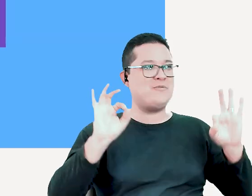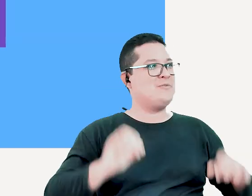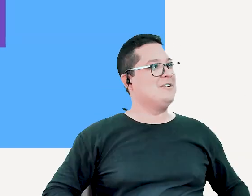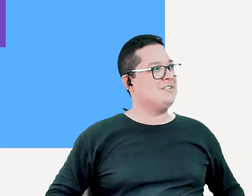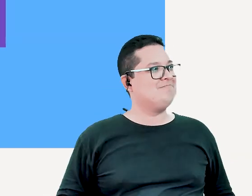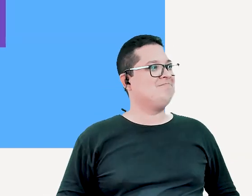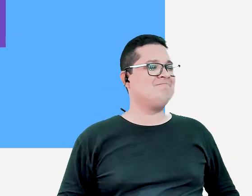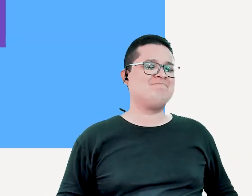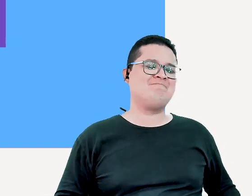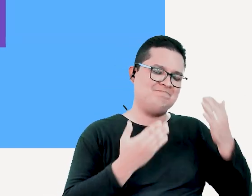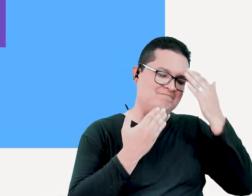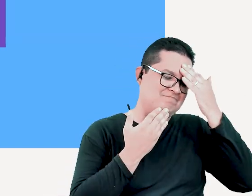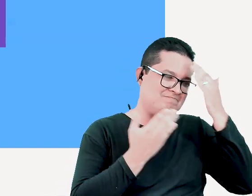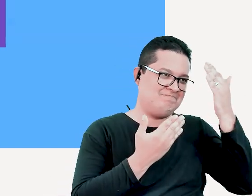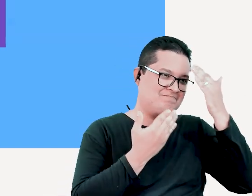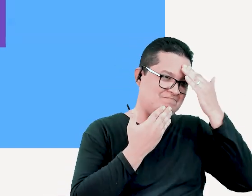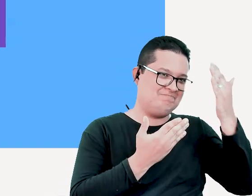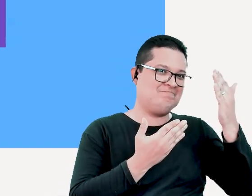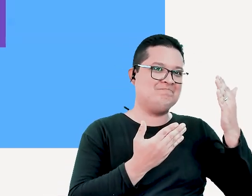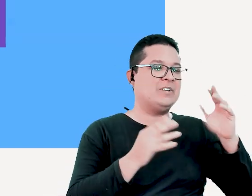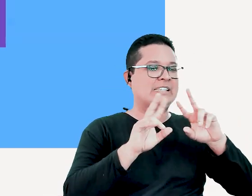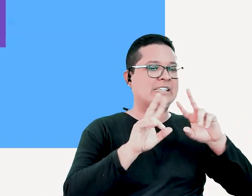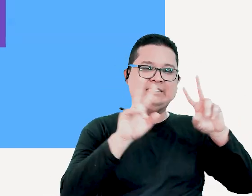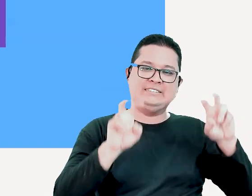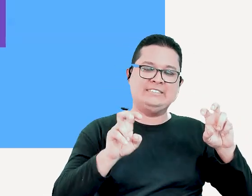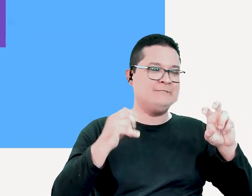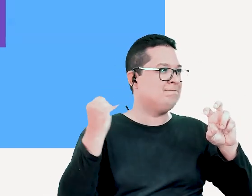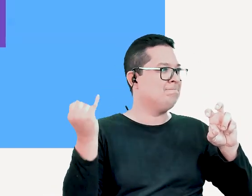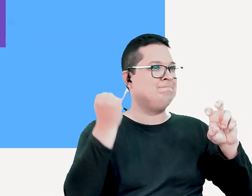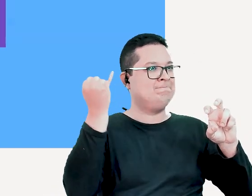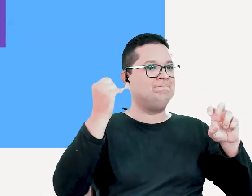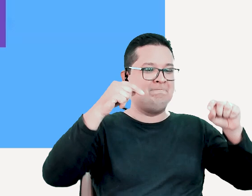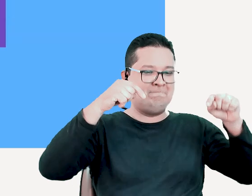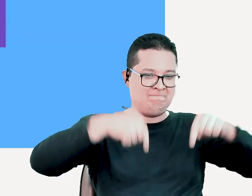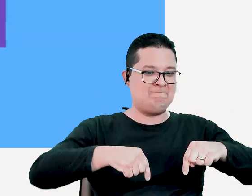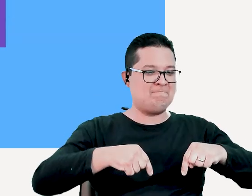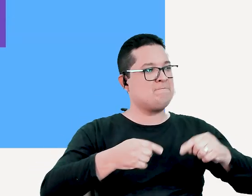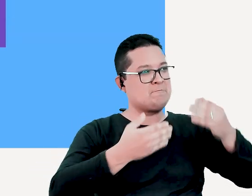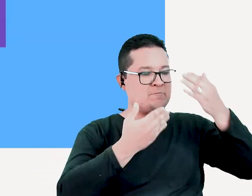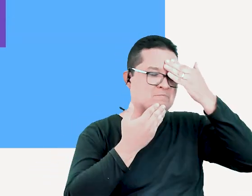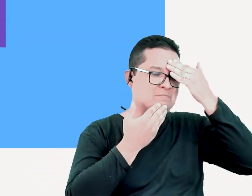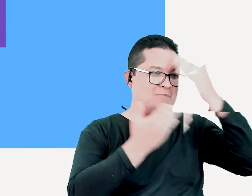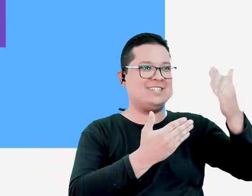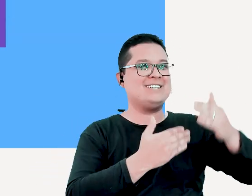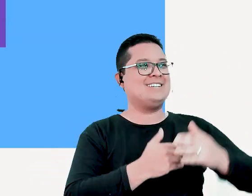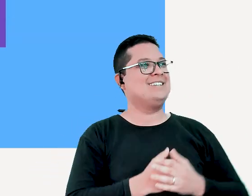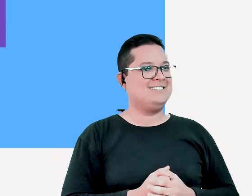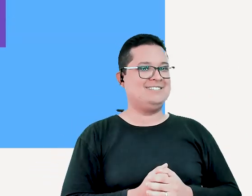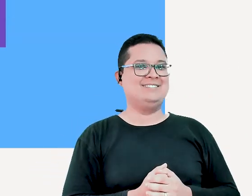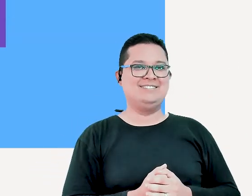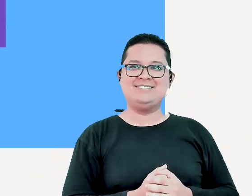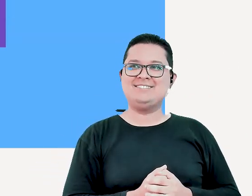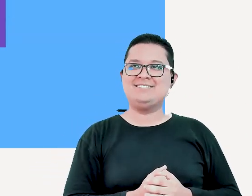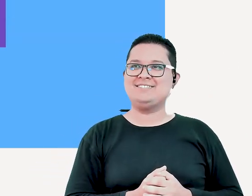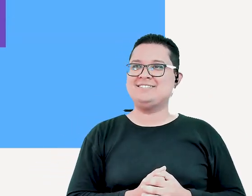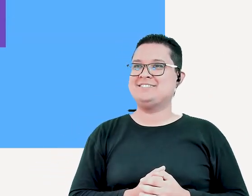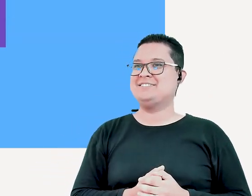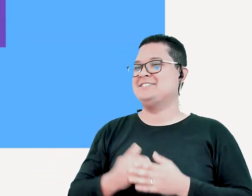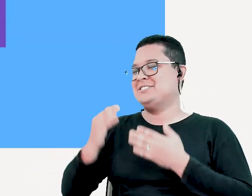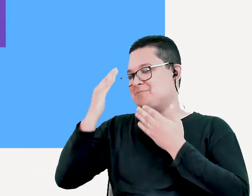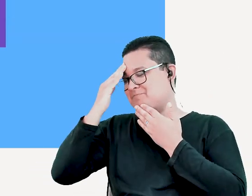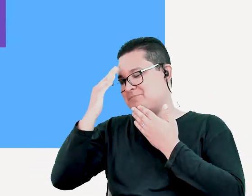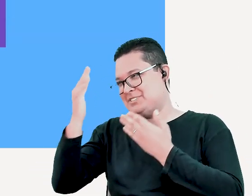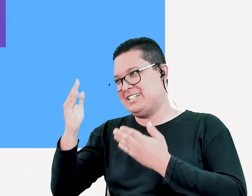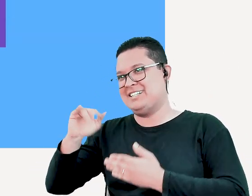Só gratidão por trazer esse assunto tão relevante aqui para a gente, viu? Muito obrigada mesmo. Eu que agradeço, já é um prazer